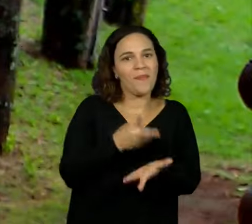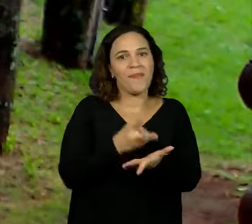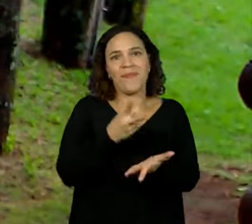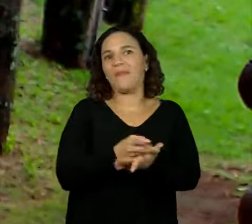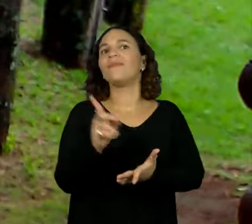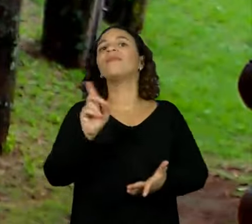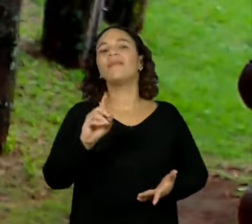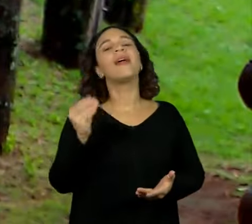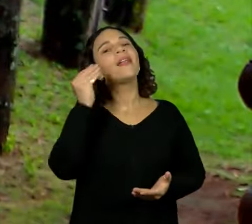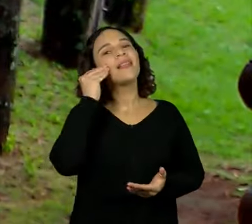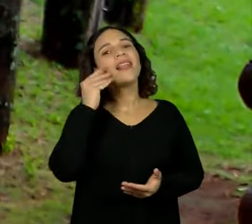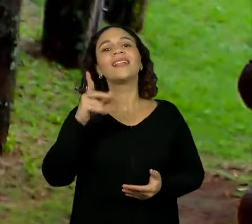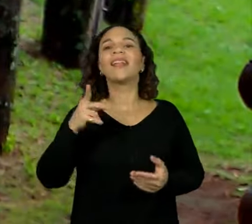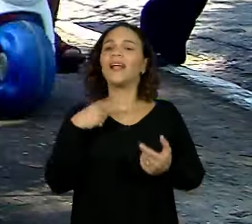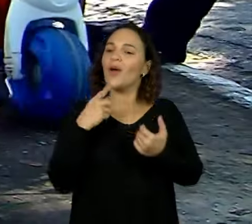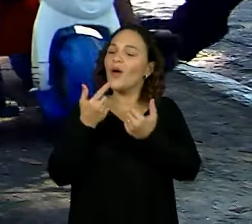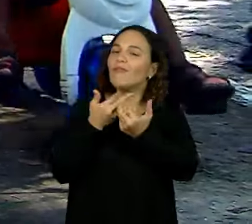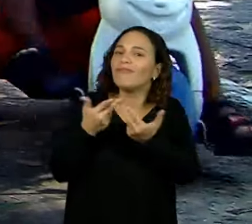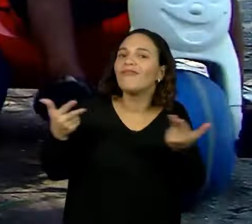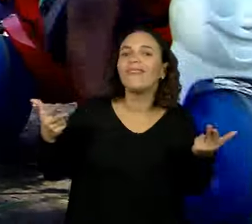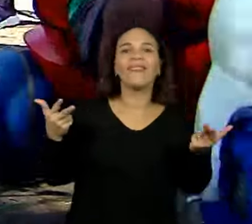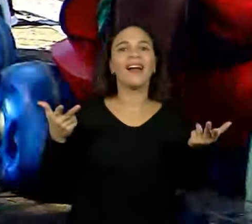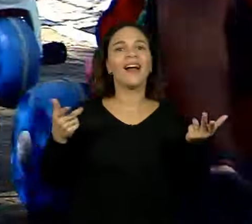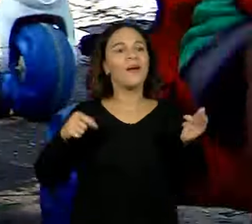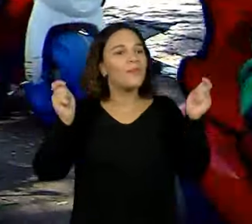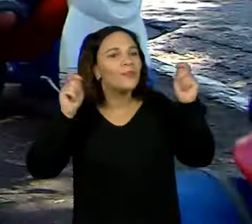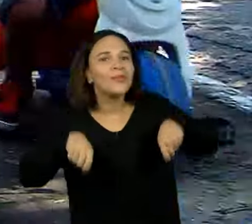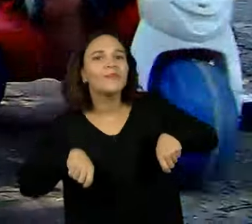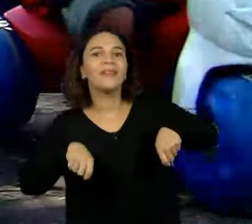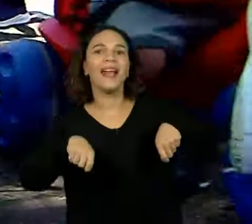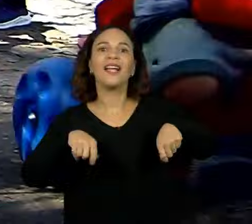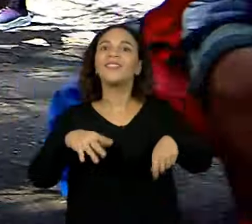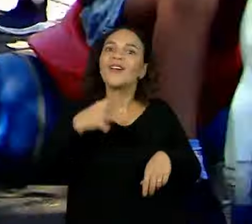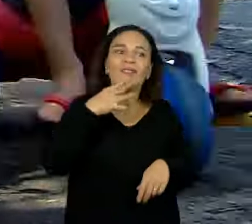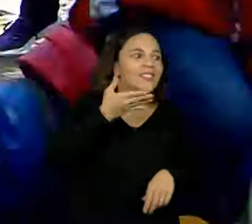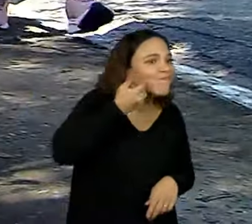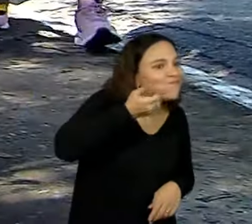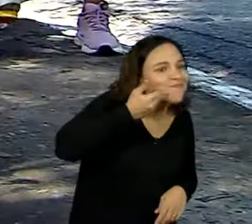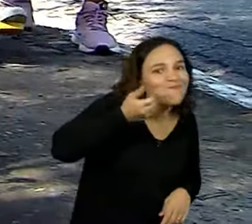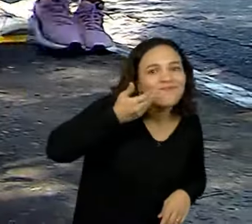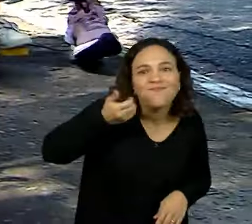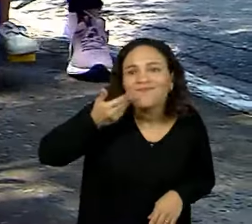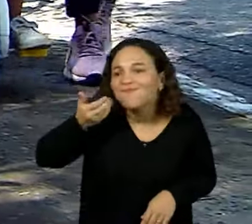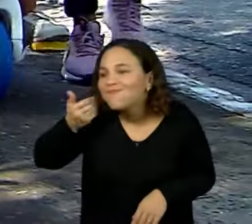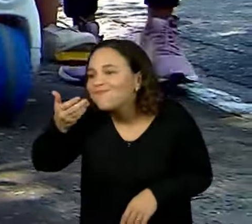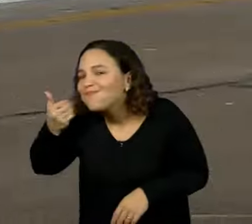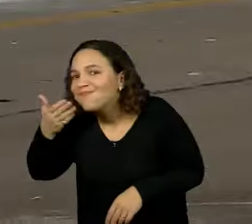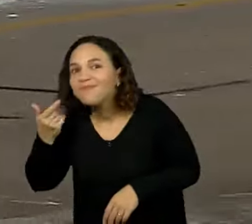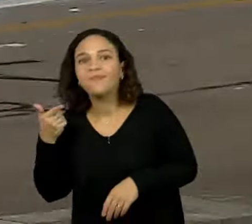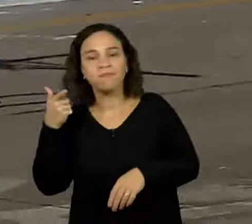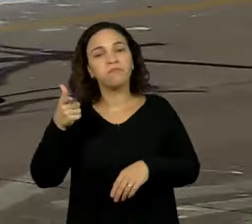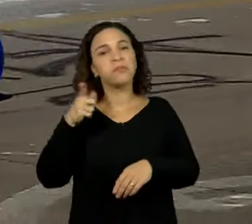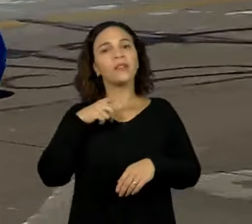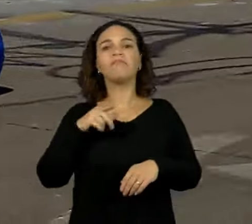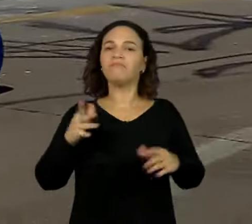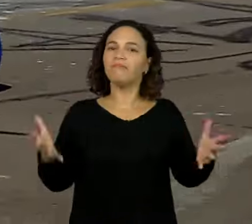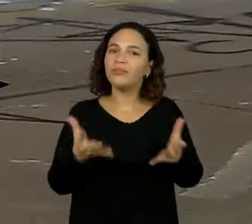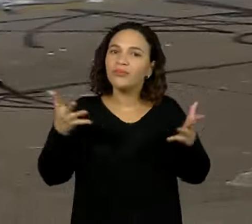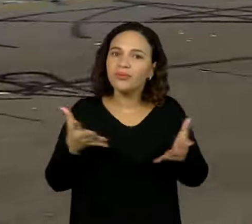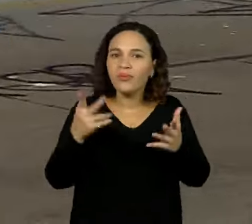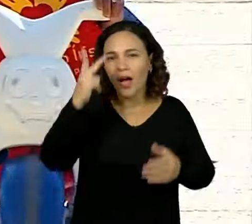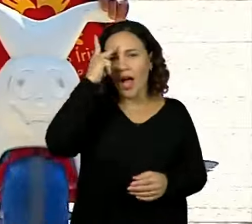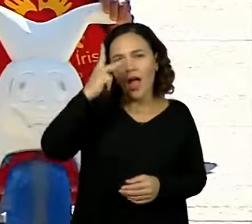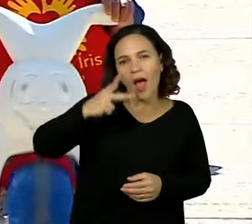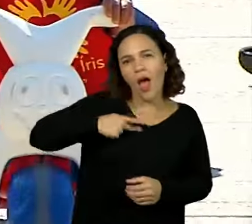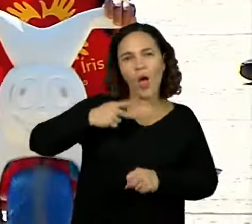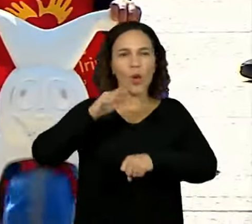sim trazer novas possibilidades mesmo de conhecer o território. Explorar esses lugares desenvolve autonomia e faz com